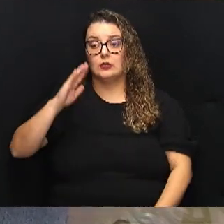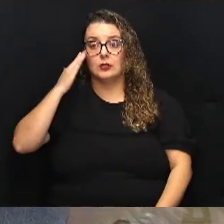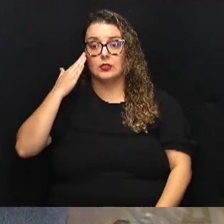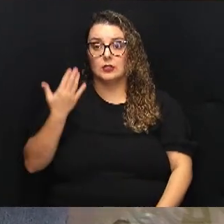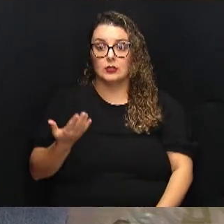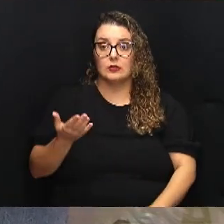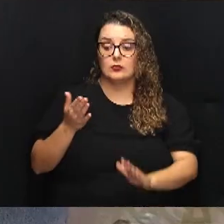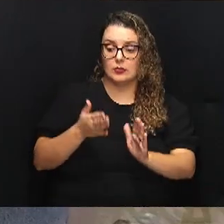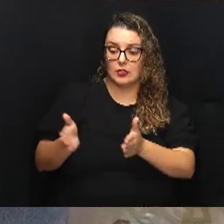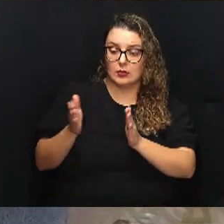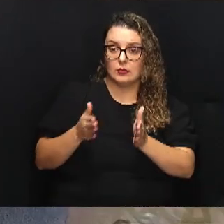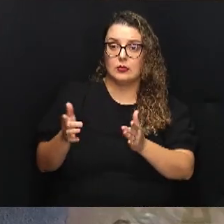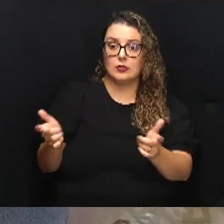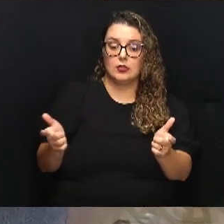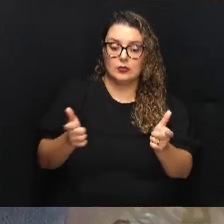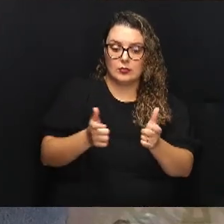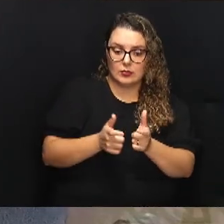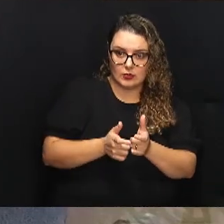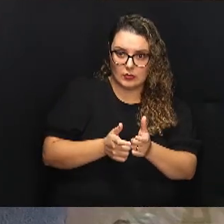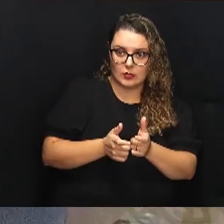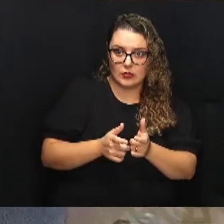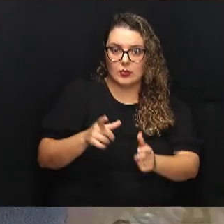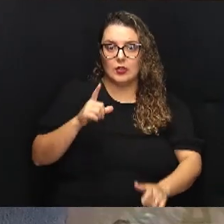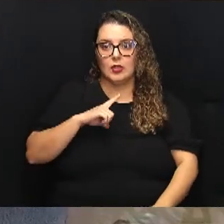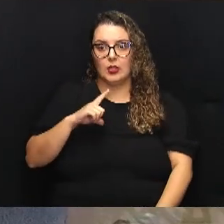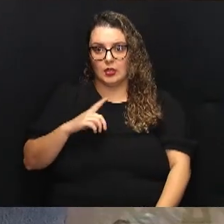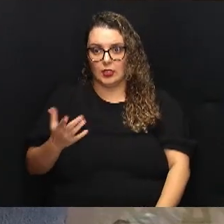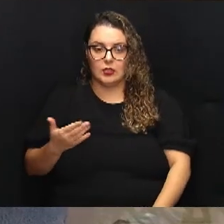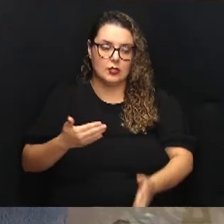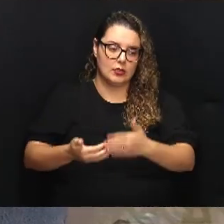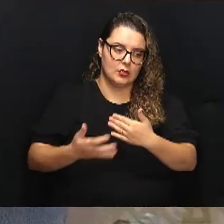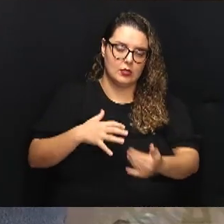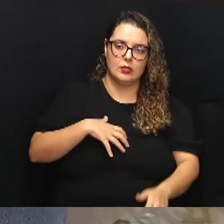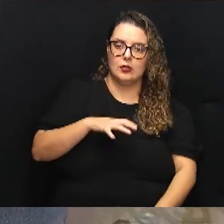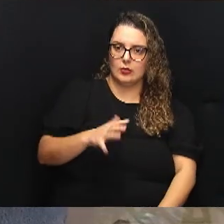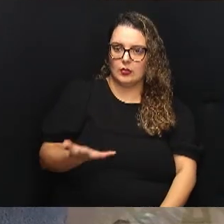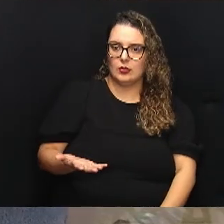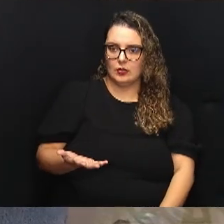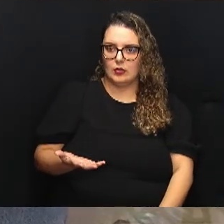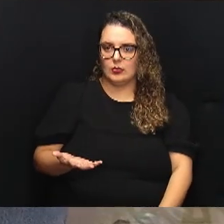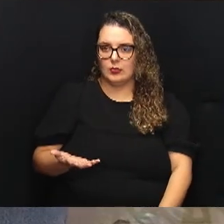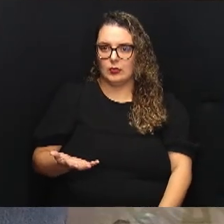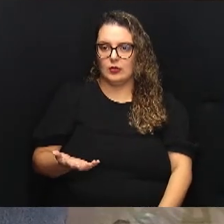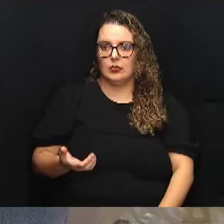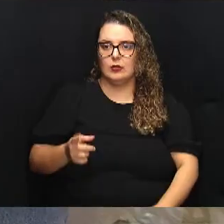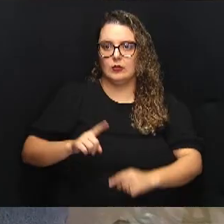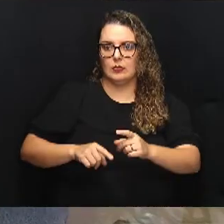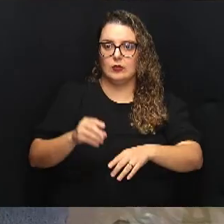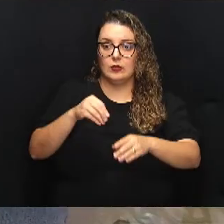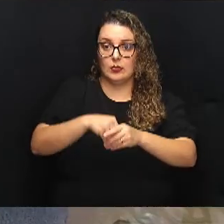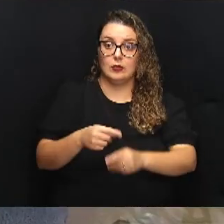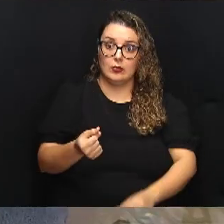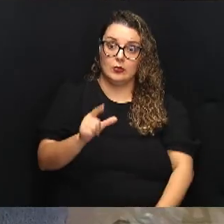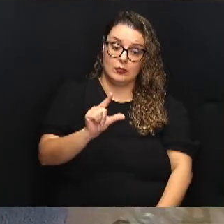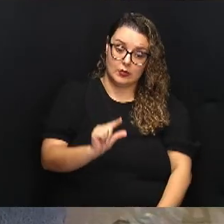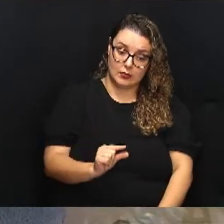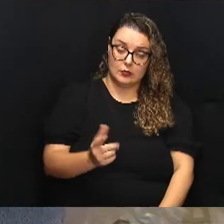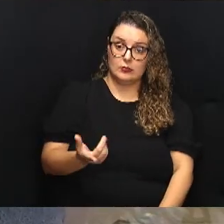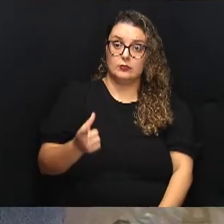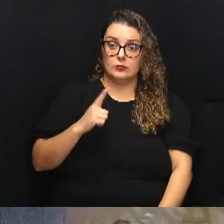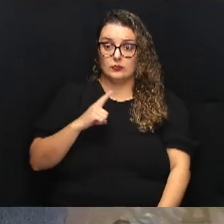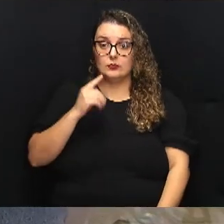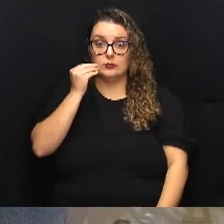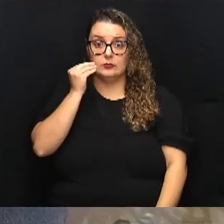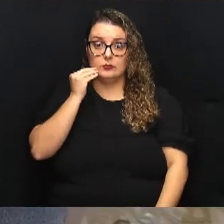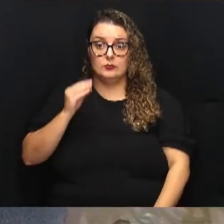reduzir a produção, considerando que terão de qualquer maneira que jogar esse produto para o mercado interno num preço menor, para tentar aumentar